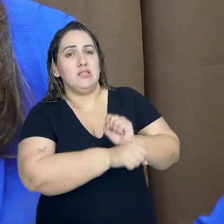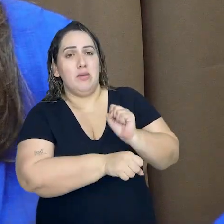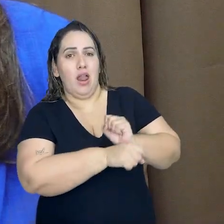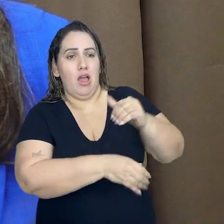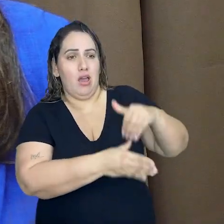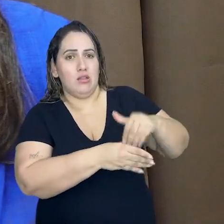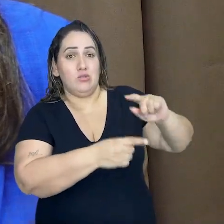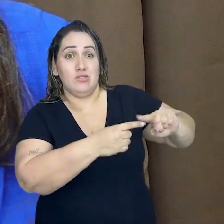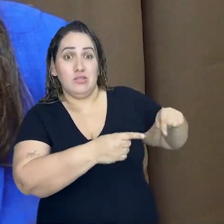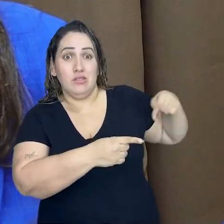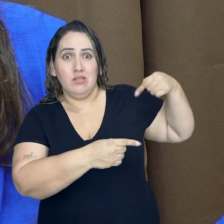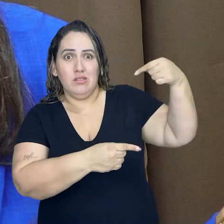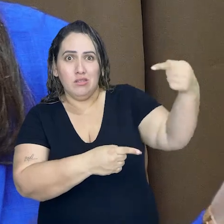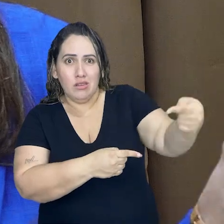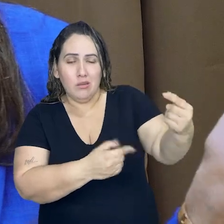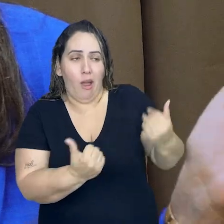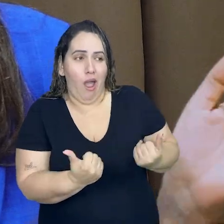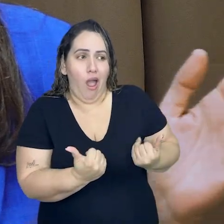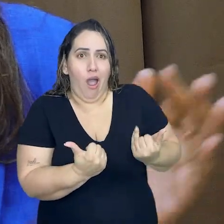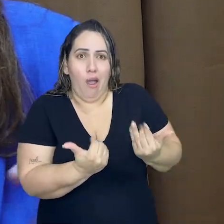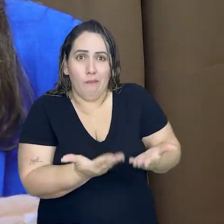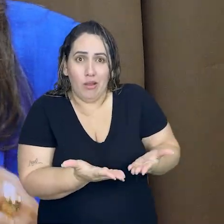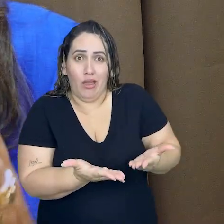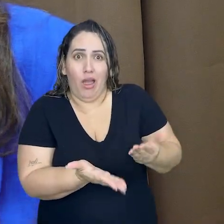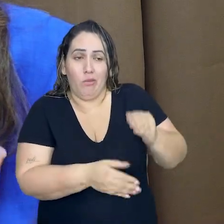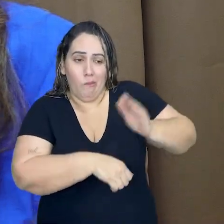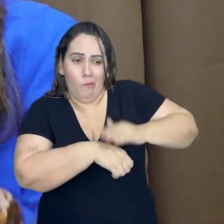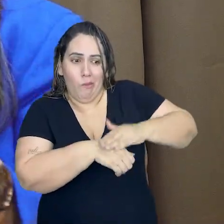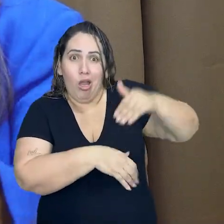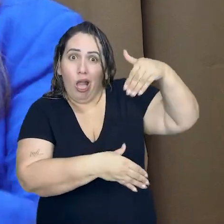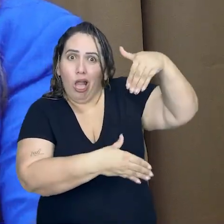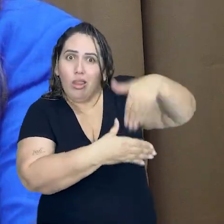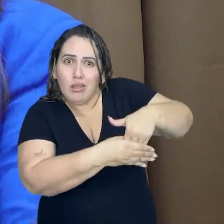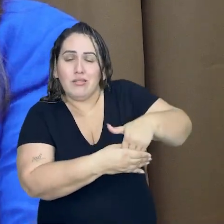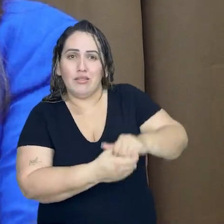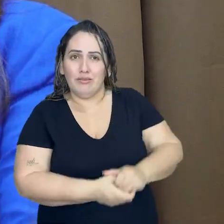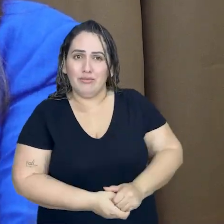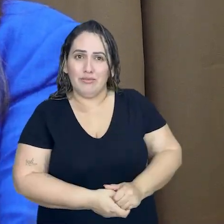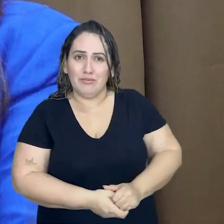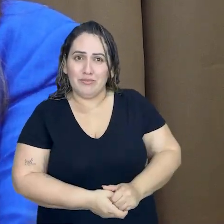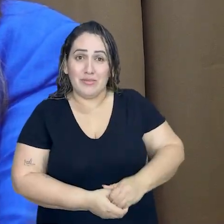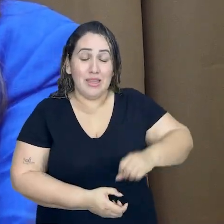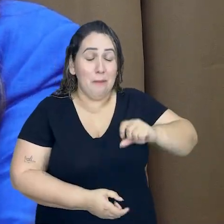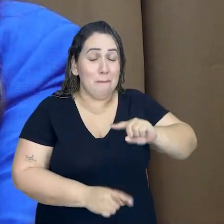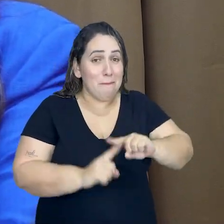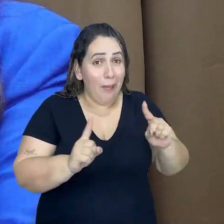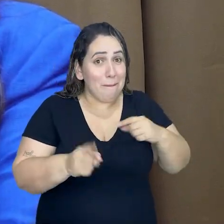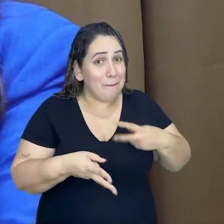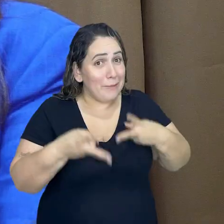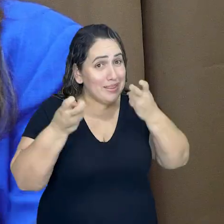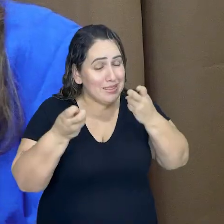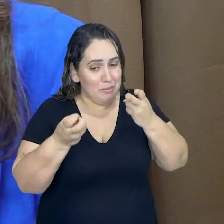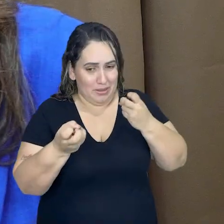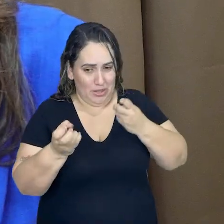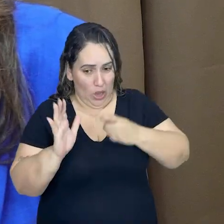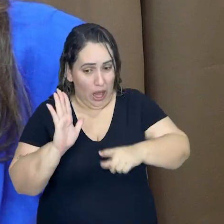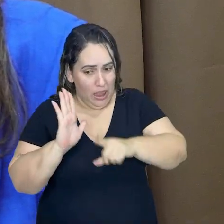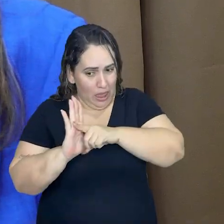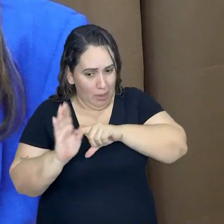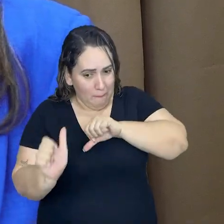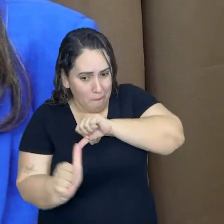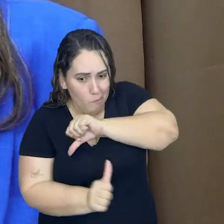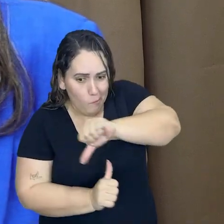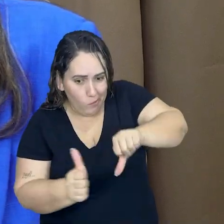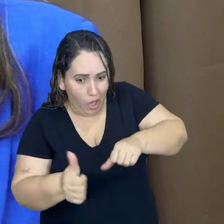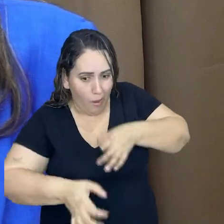e programas que vão realmente colocar a mulher dentro do cenário político numa disputa. Eles